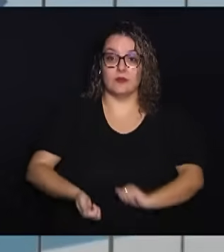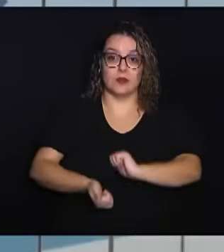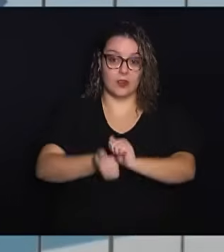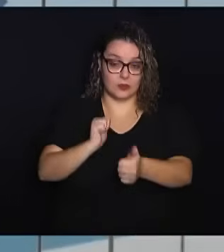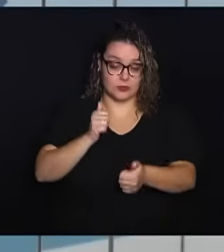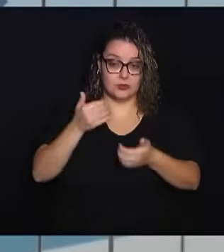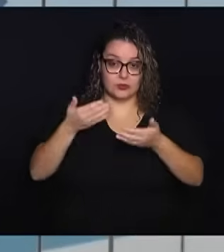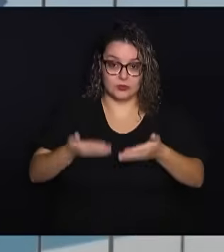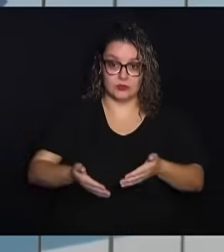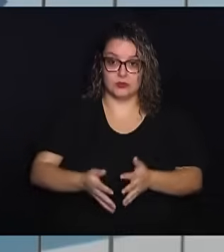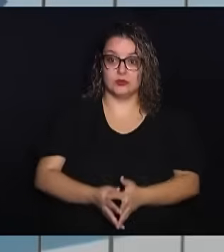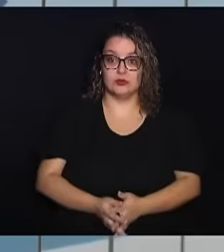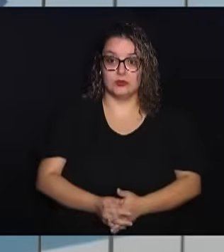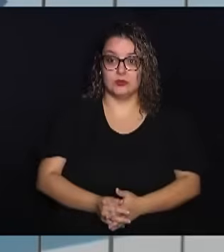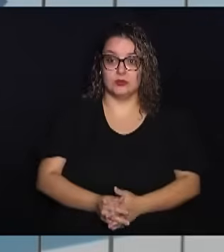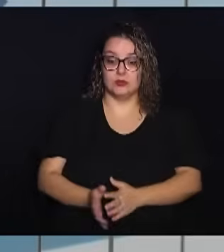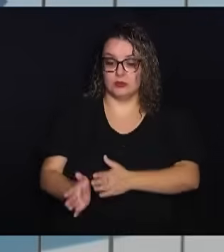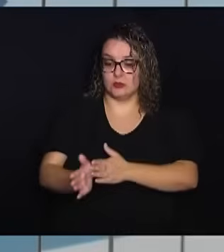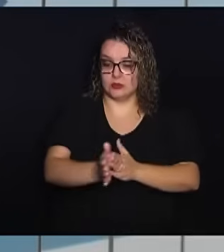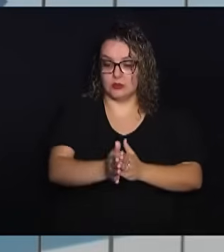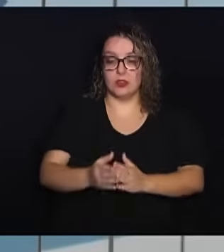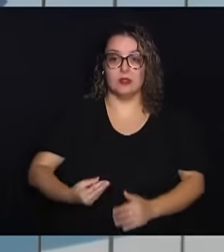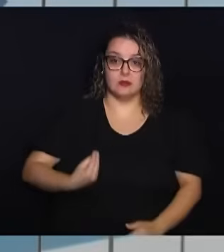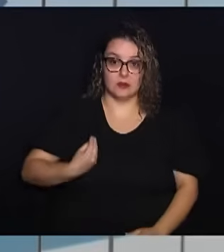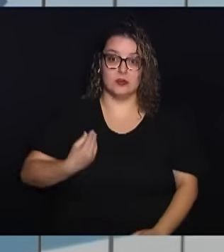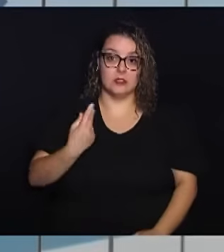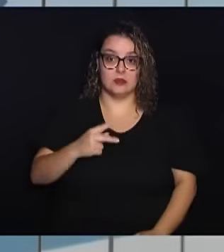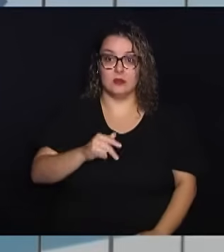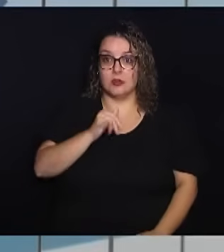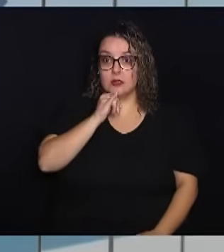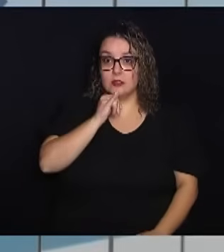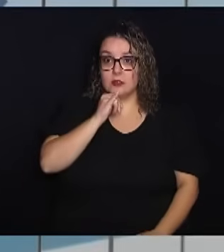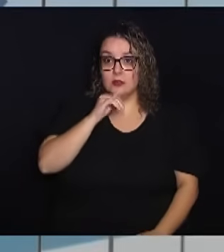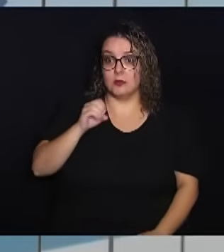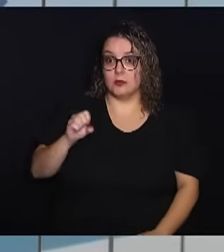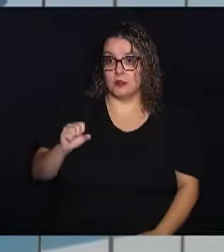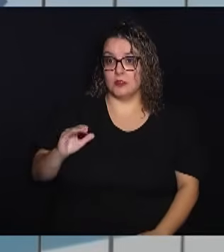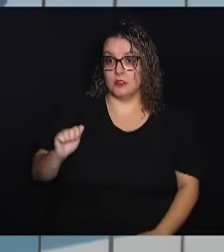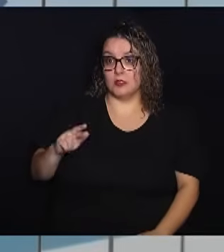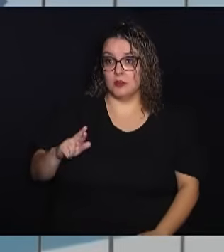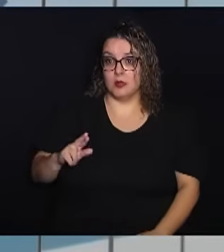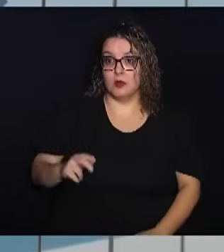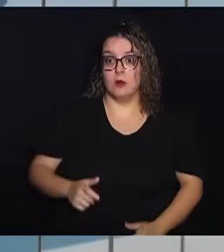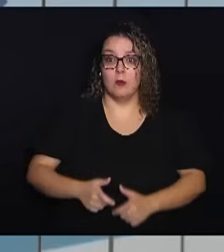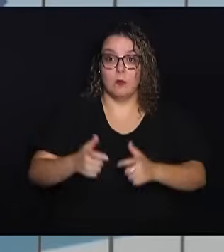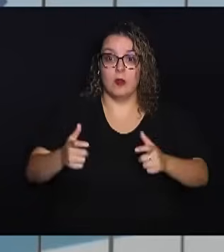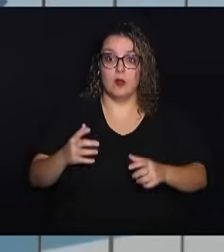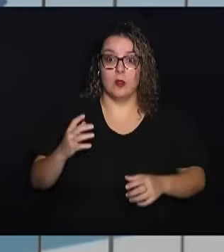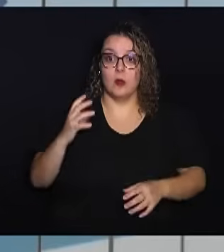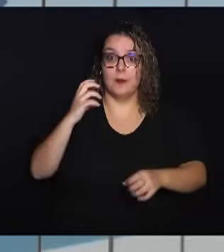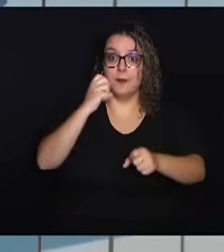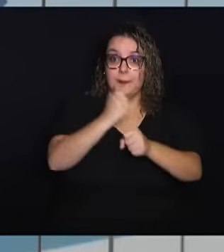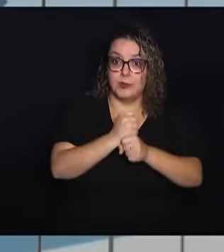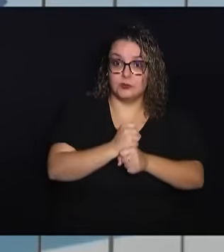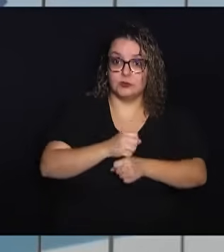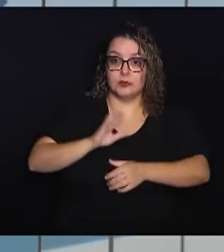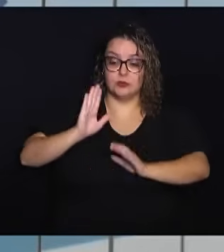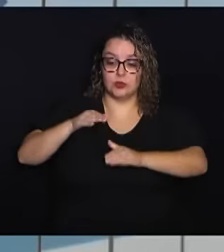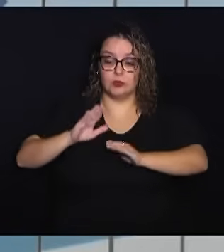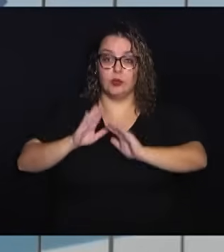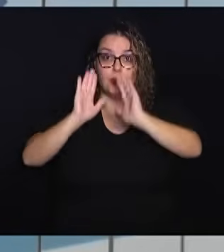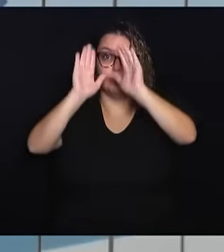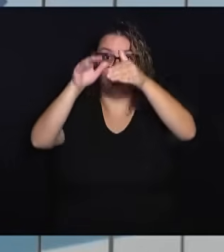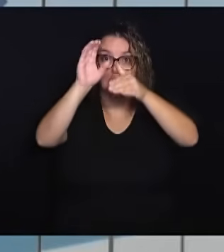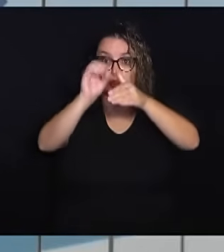esporte direcionou a vida dele. Então, por exemplo, o Oscar, ele é o maior pontuador da história do basquete mundial.